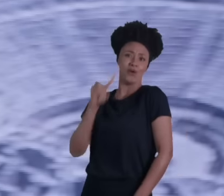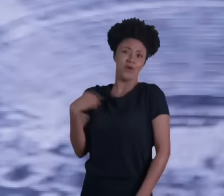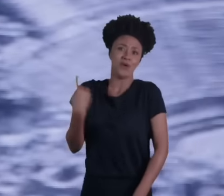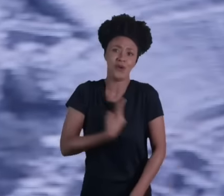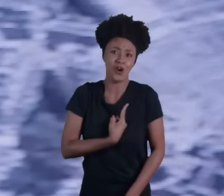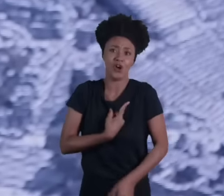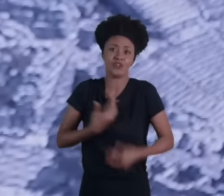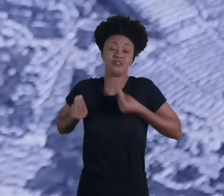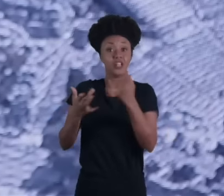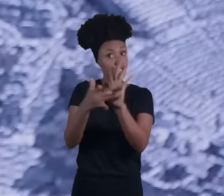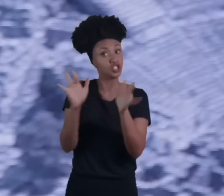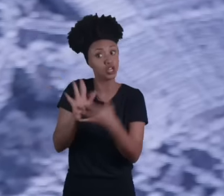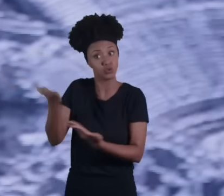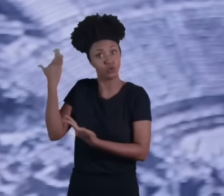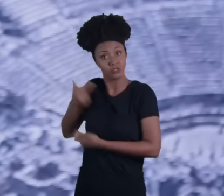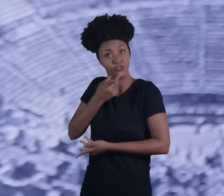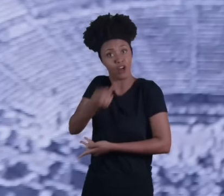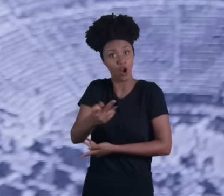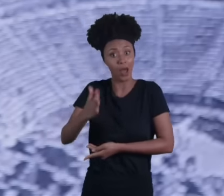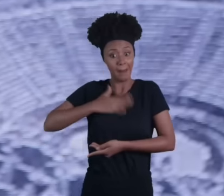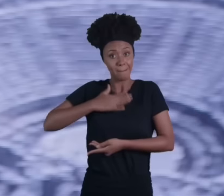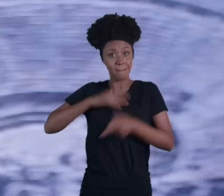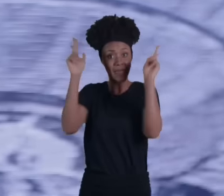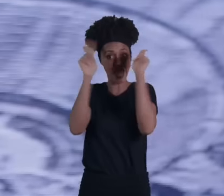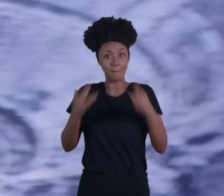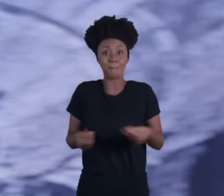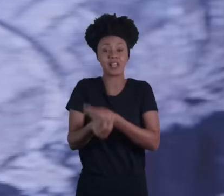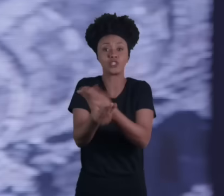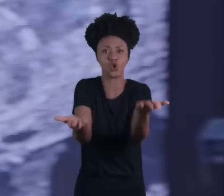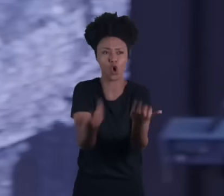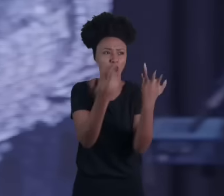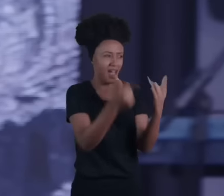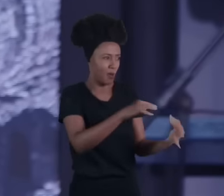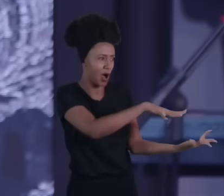Deixo-vos a minha paz, Jesus diz. Não vou lá dou como o mundo a dá.